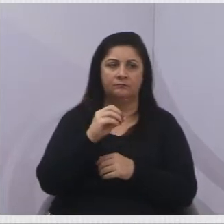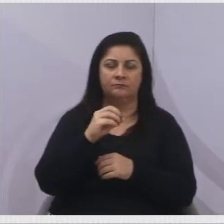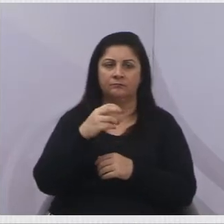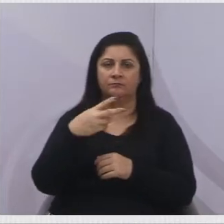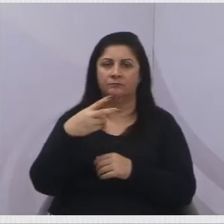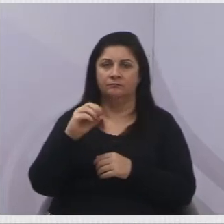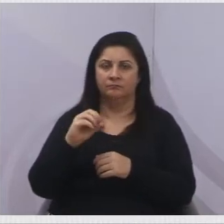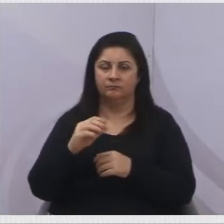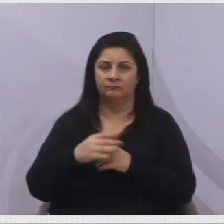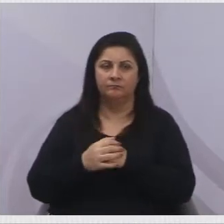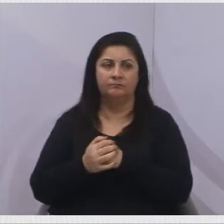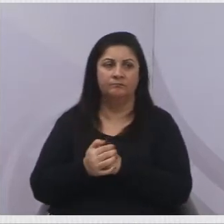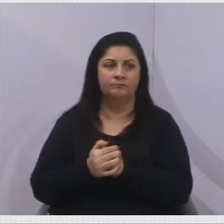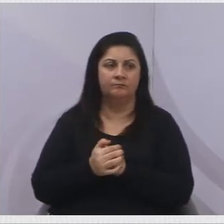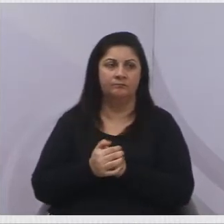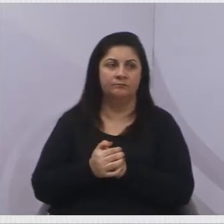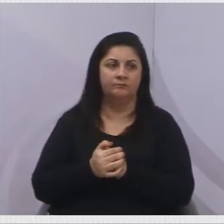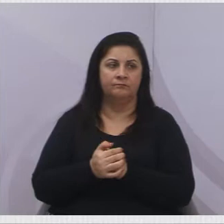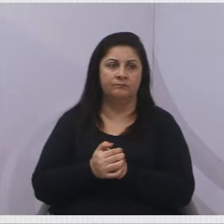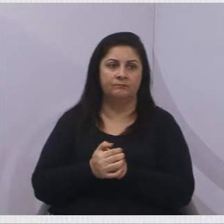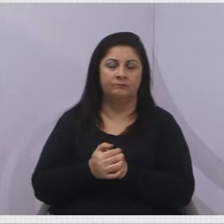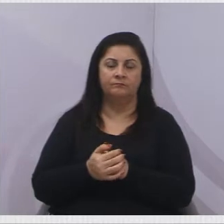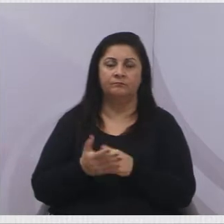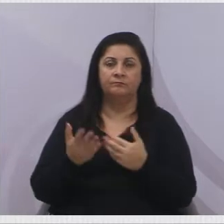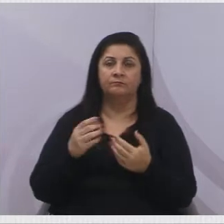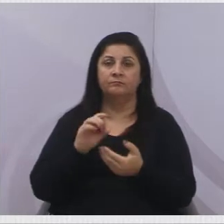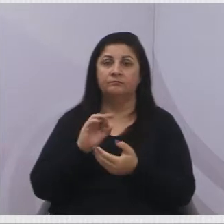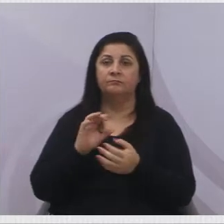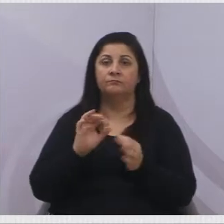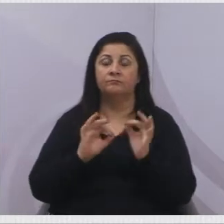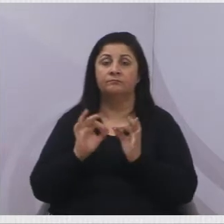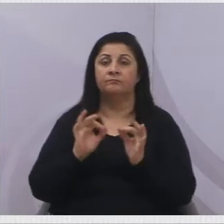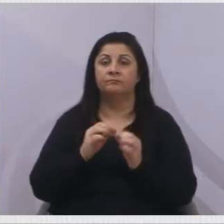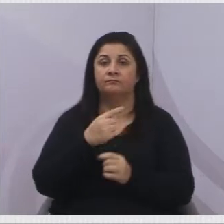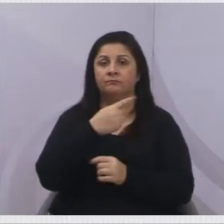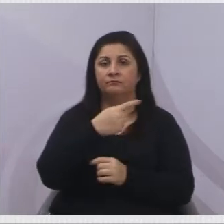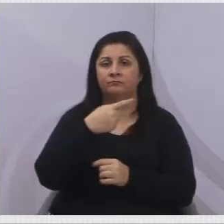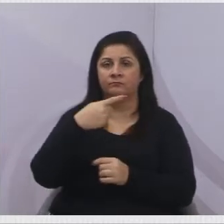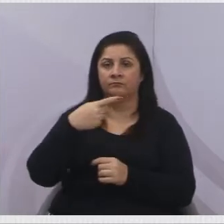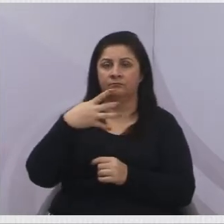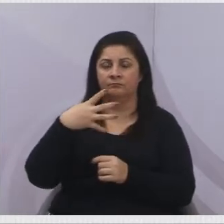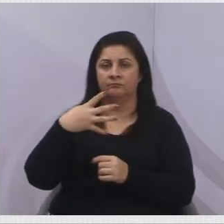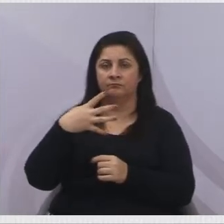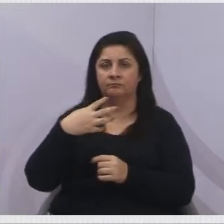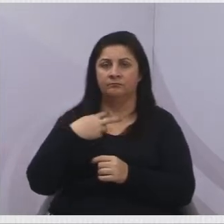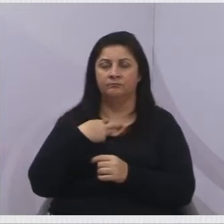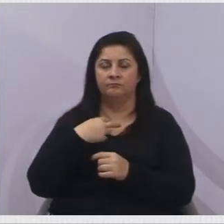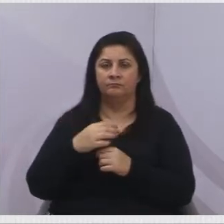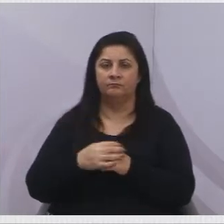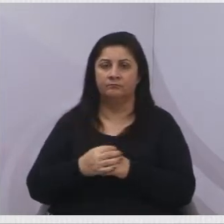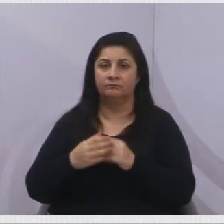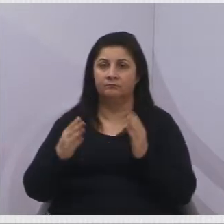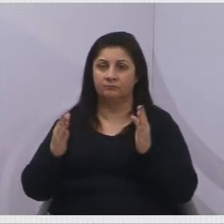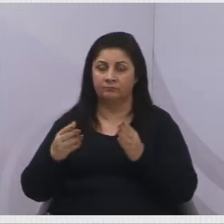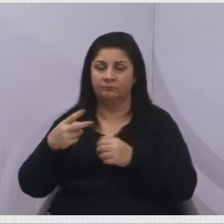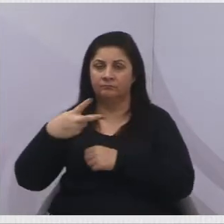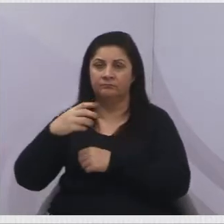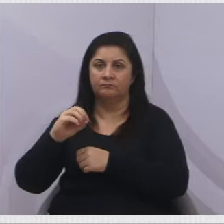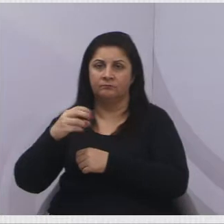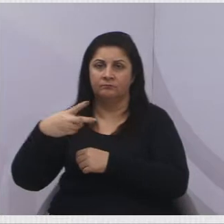32% de absenteísmo, porque foram ofertadas 114 vagas. No segundo quadrimestre